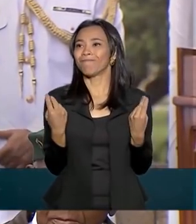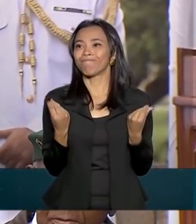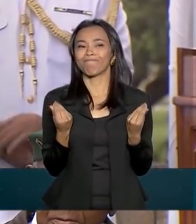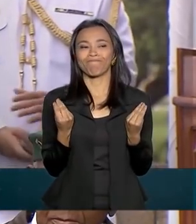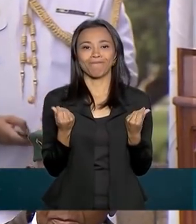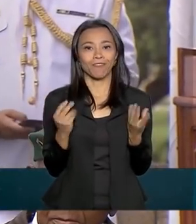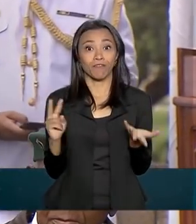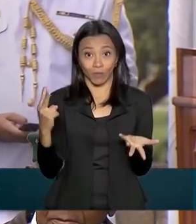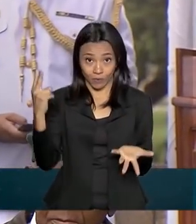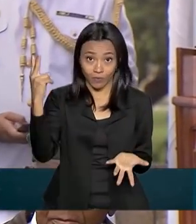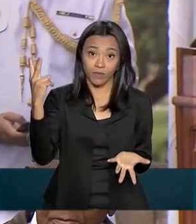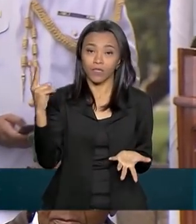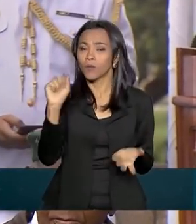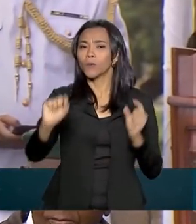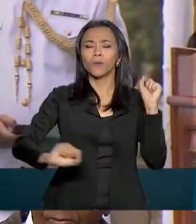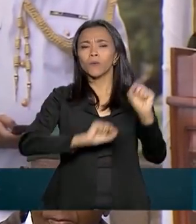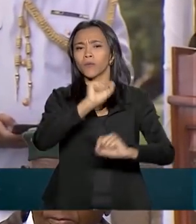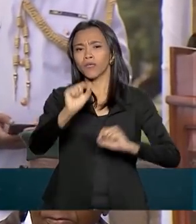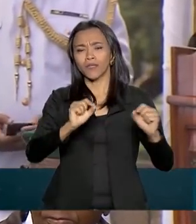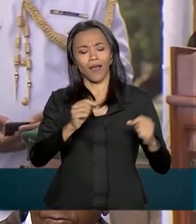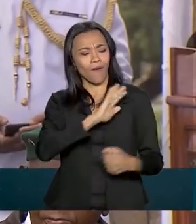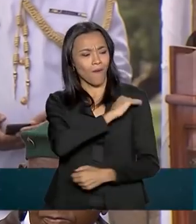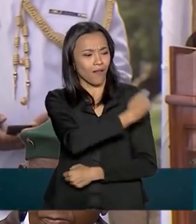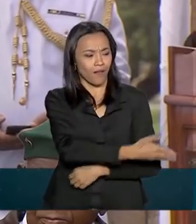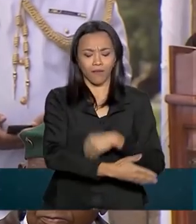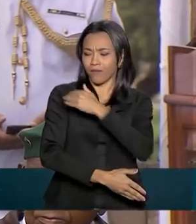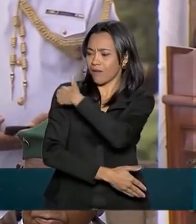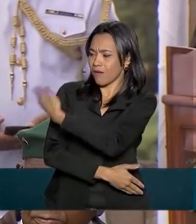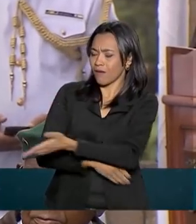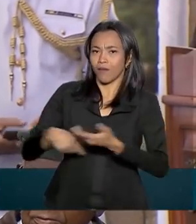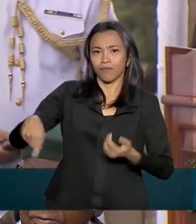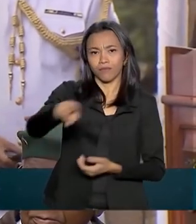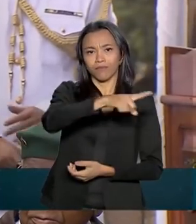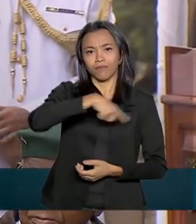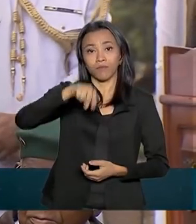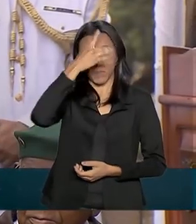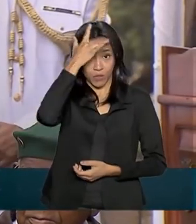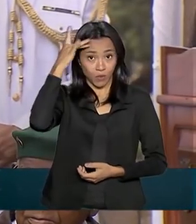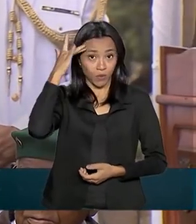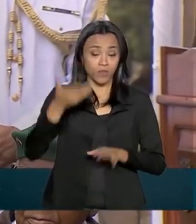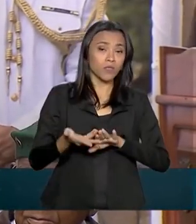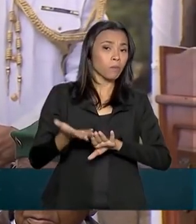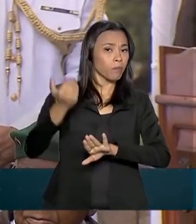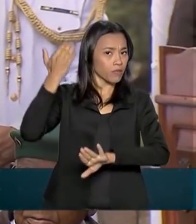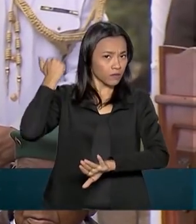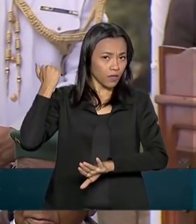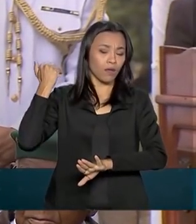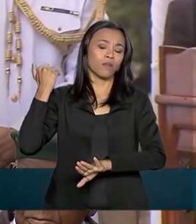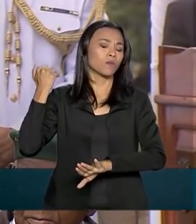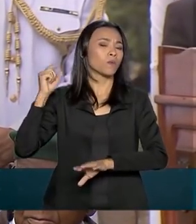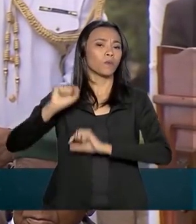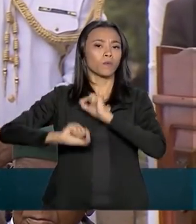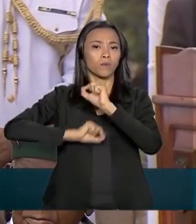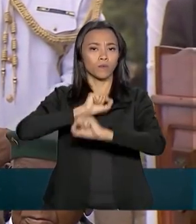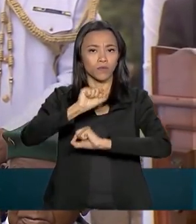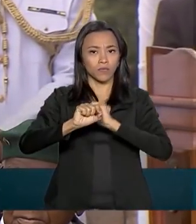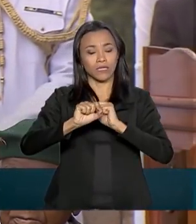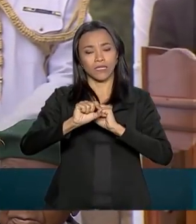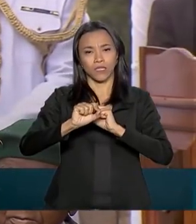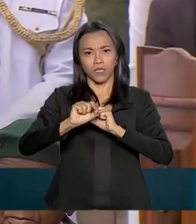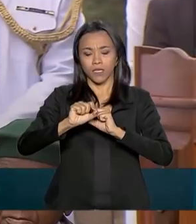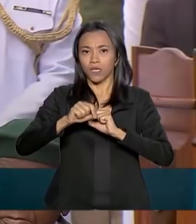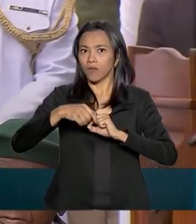lado de pessoas que no passado garantir ua aquilo que é